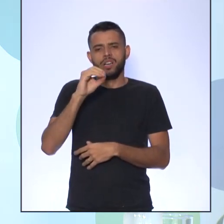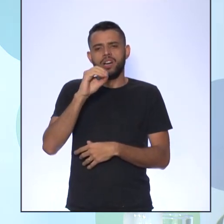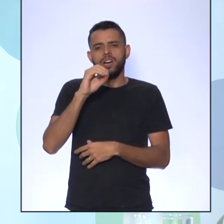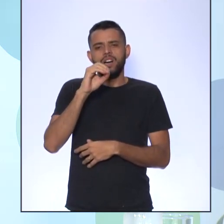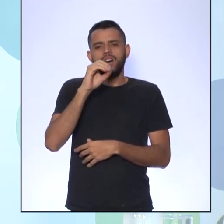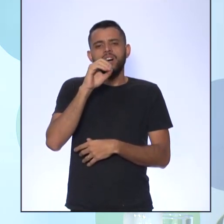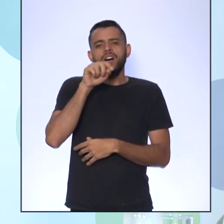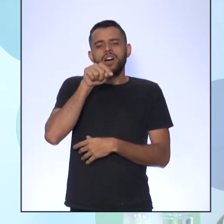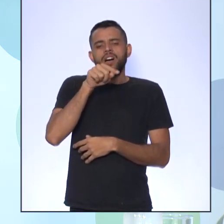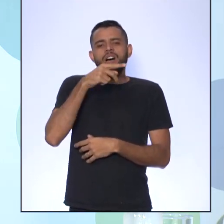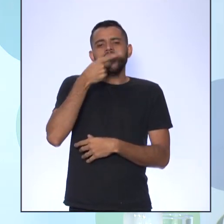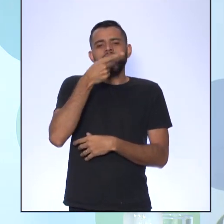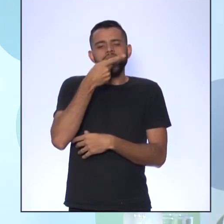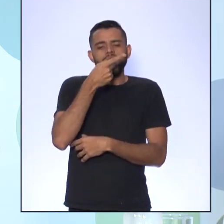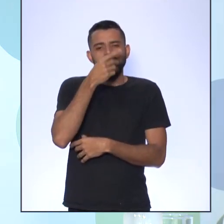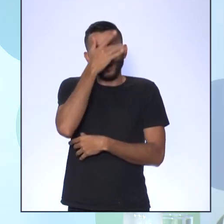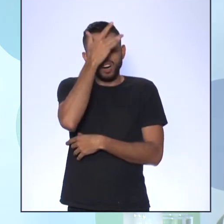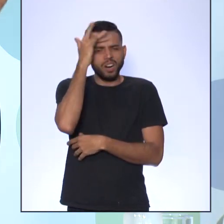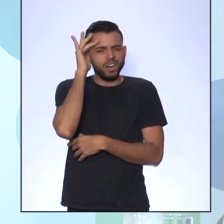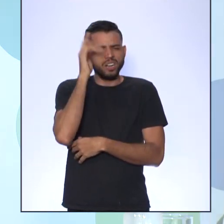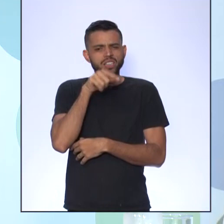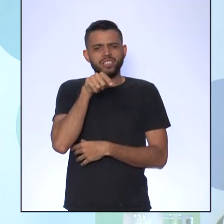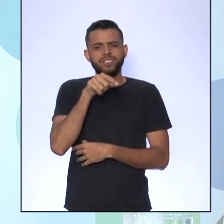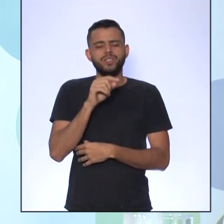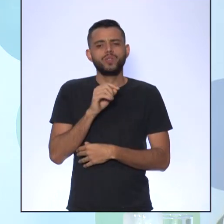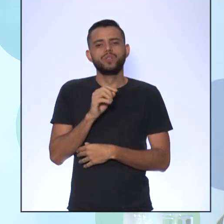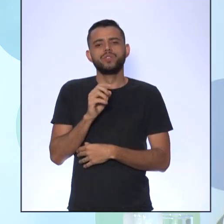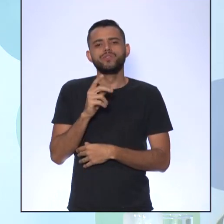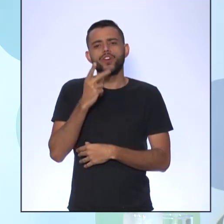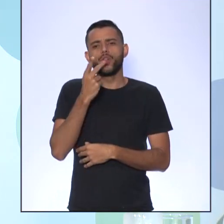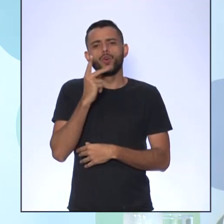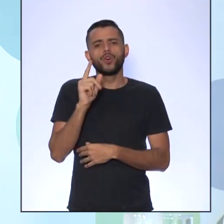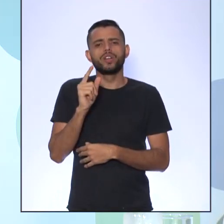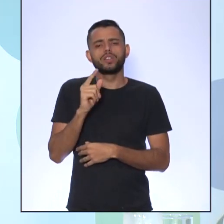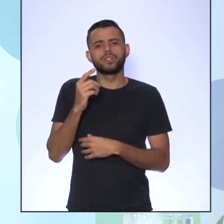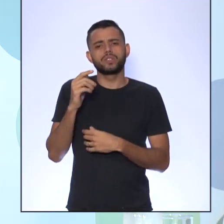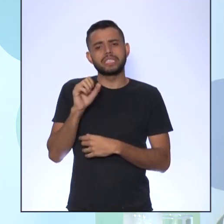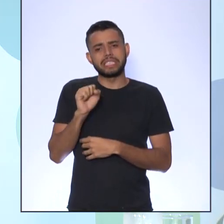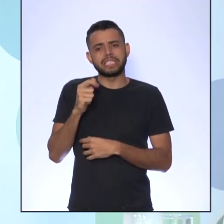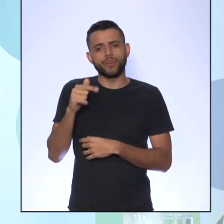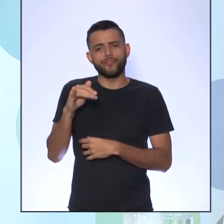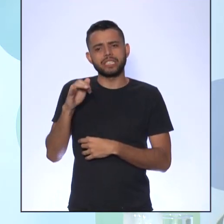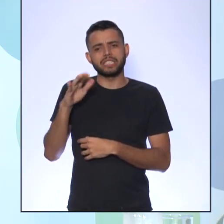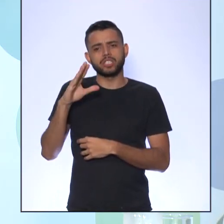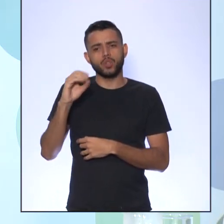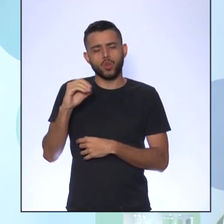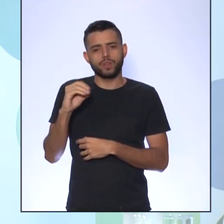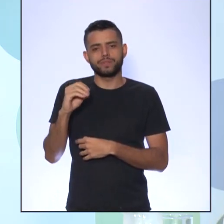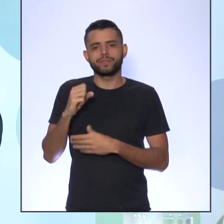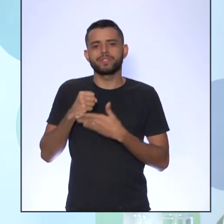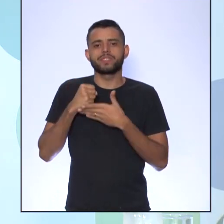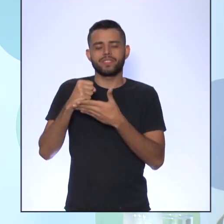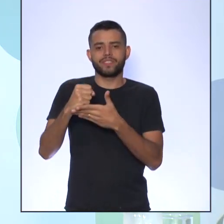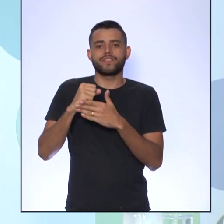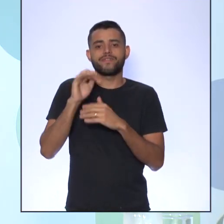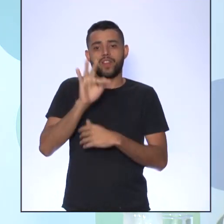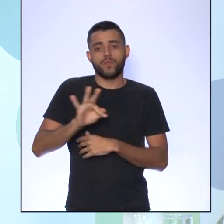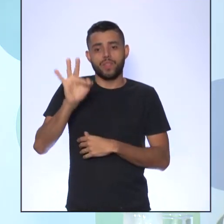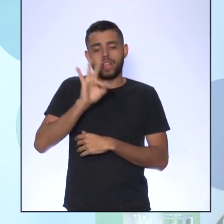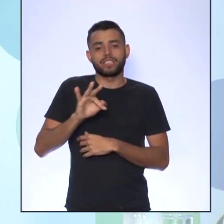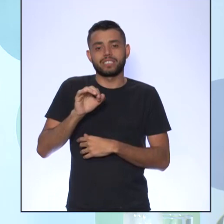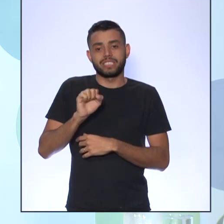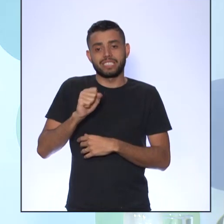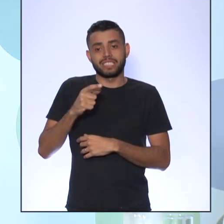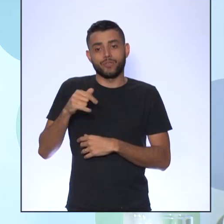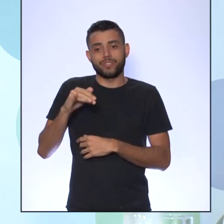ele falou para o taxista, lá para a pessoa Uber, enfim, né, o motorista, queria para São Francisco. E aí levaram ele para a Universidade de São Francisco, que